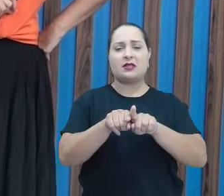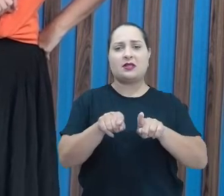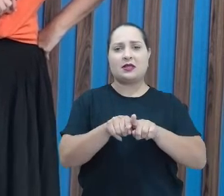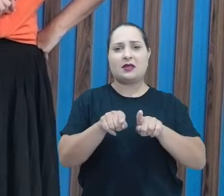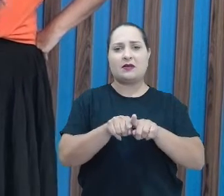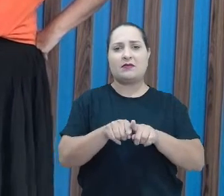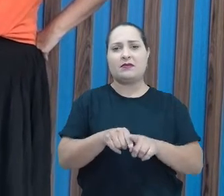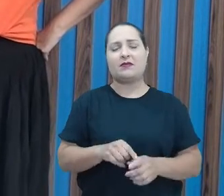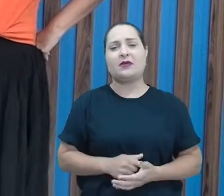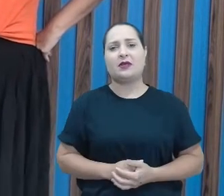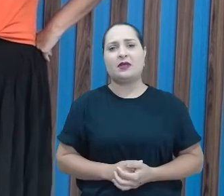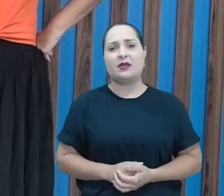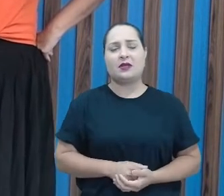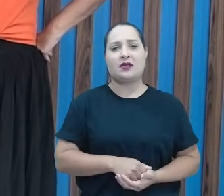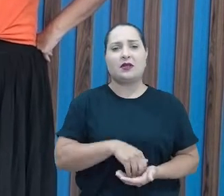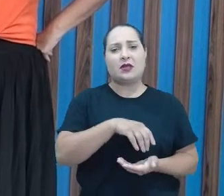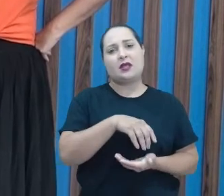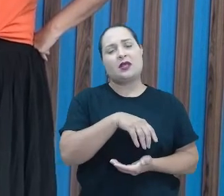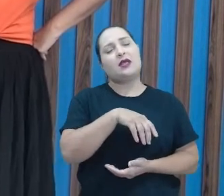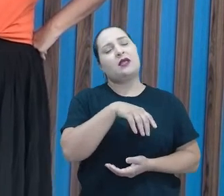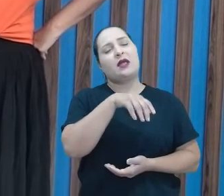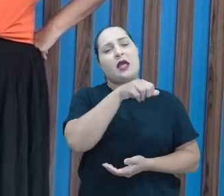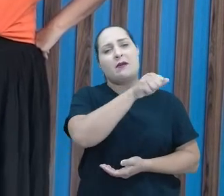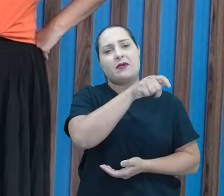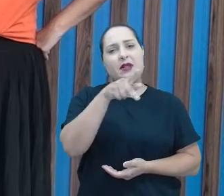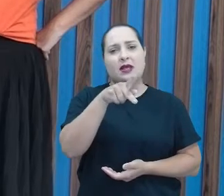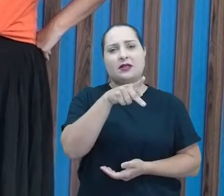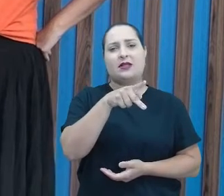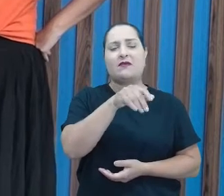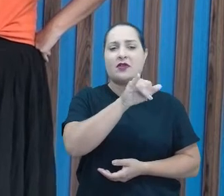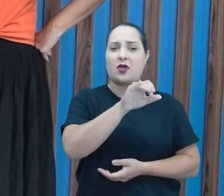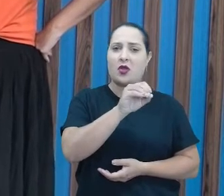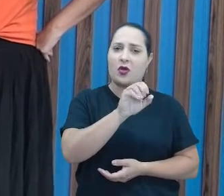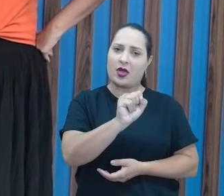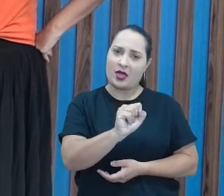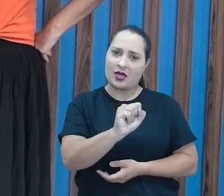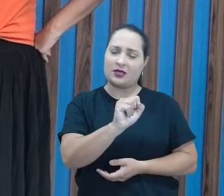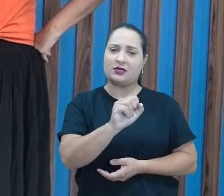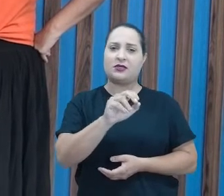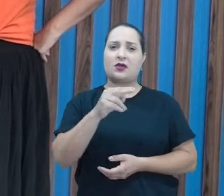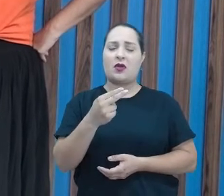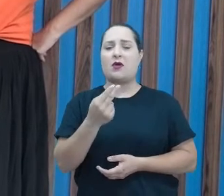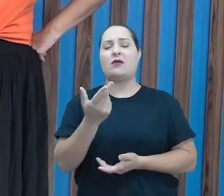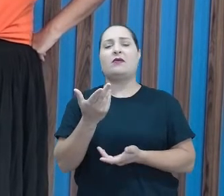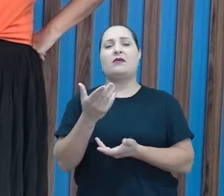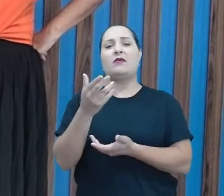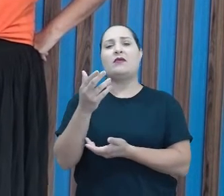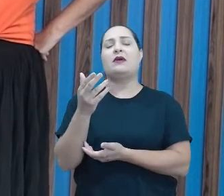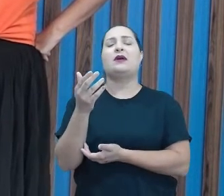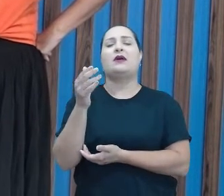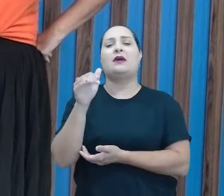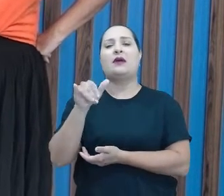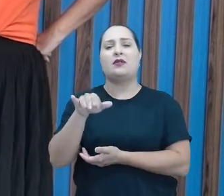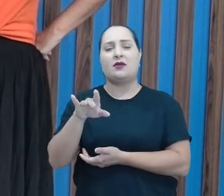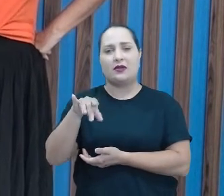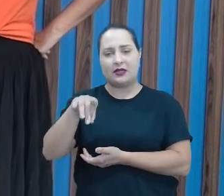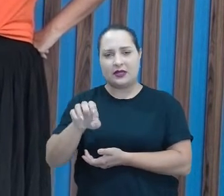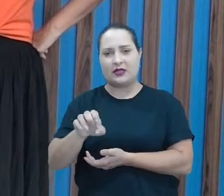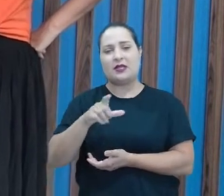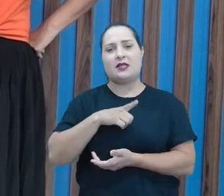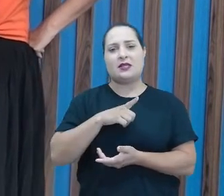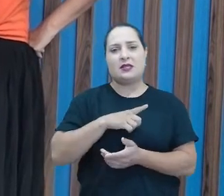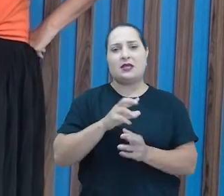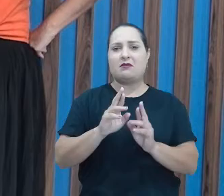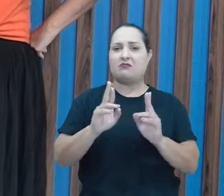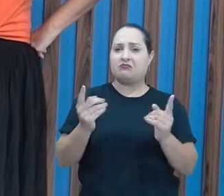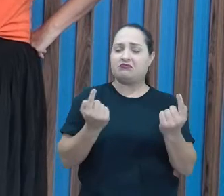através das lojas de aplicativo para iOS ou Android, tá certo? E o grande diferencial do nosso aplicativo, além